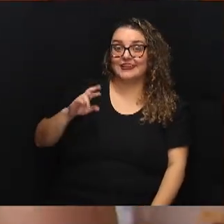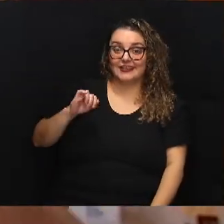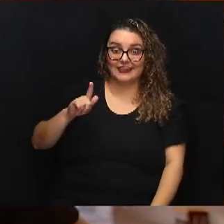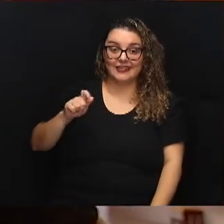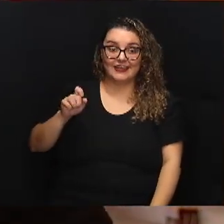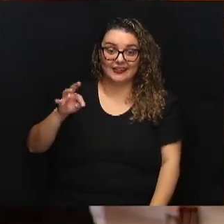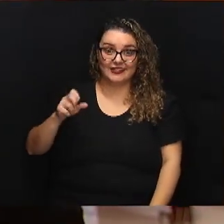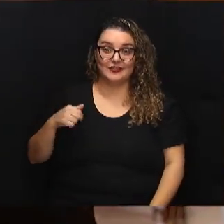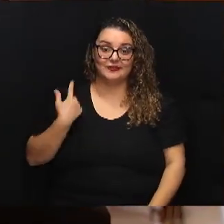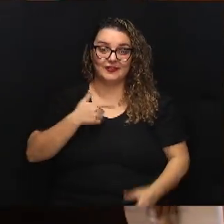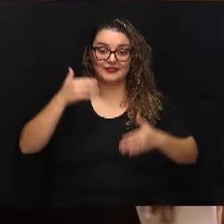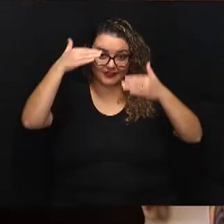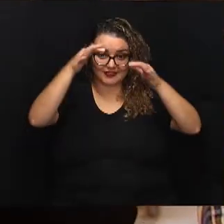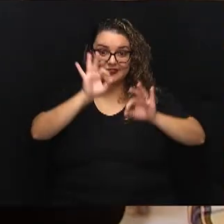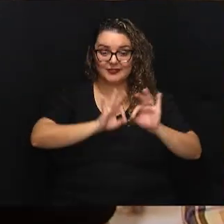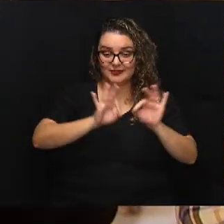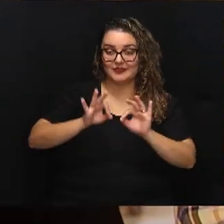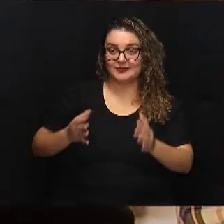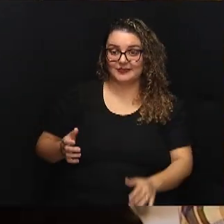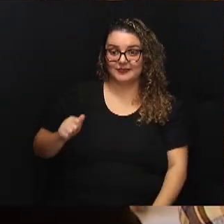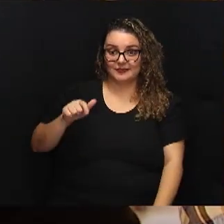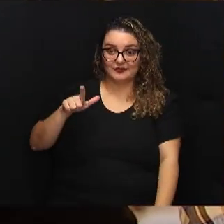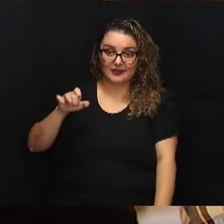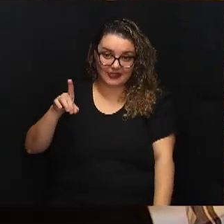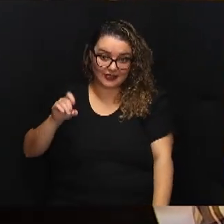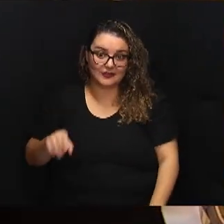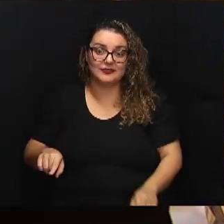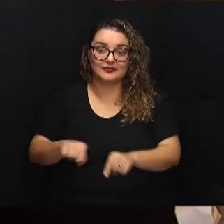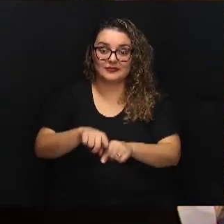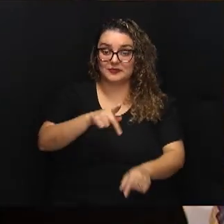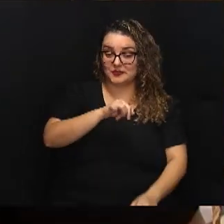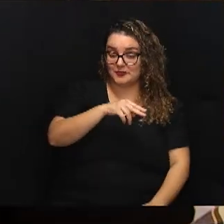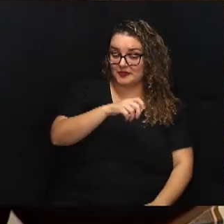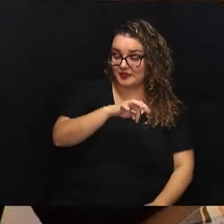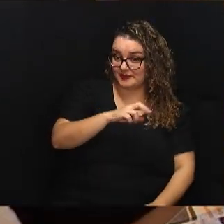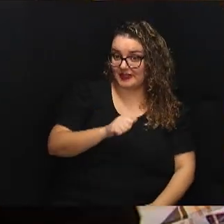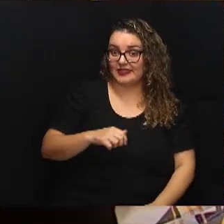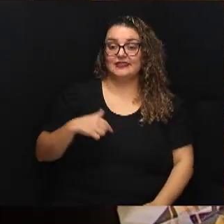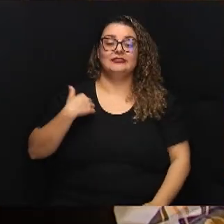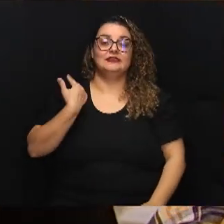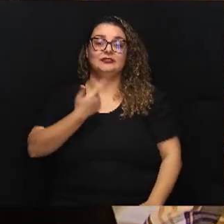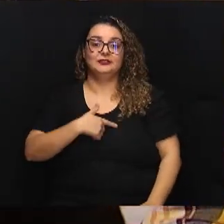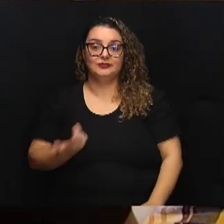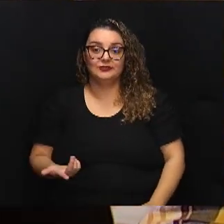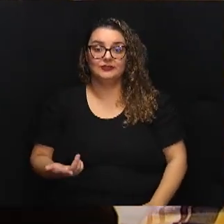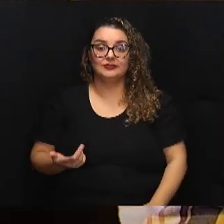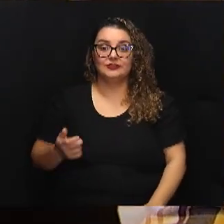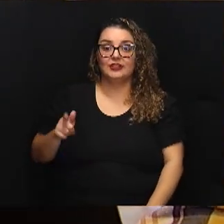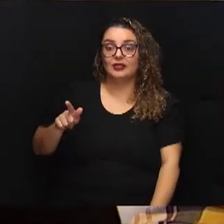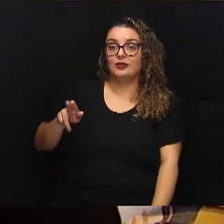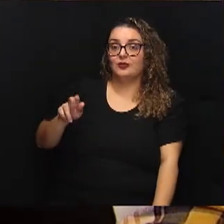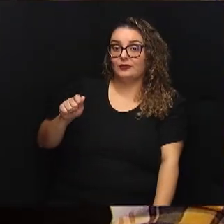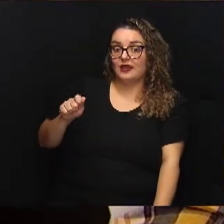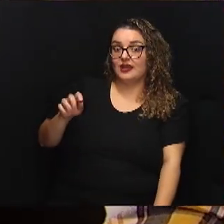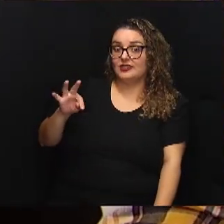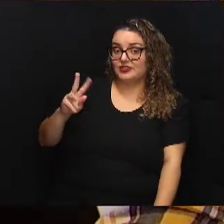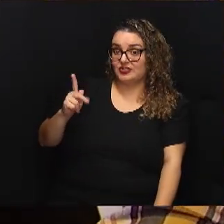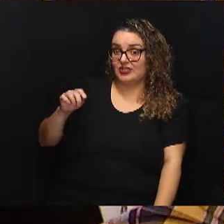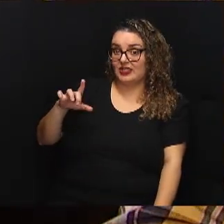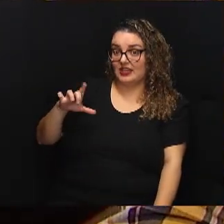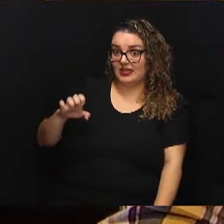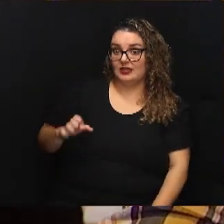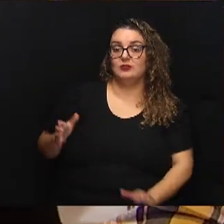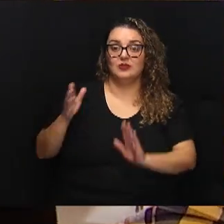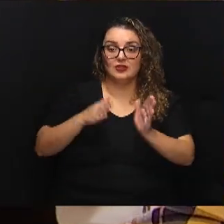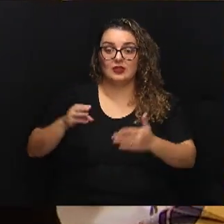preparado pelos nossos chefes aqui, né? O Aldo e o Pimenta. Ele leva nosso guanciale, né? Produzido pela